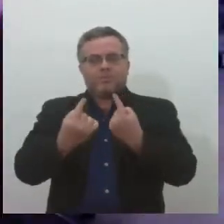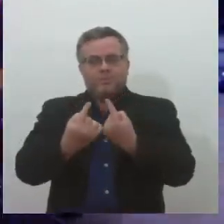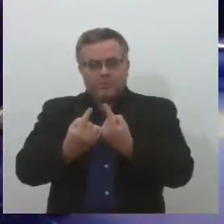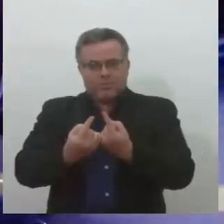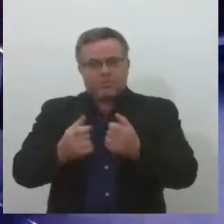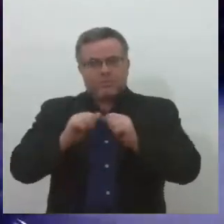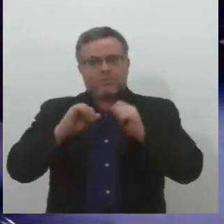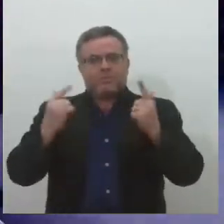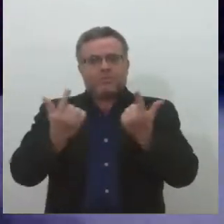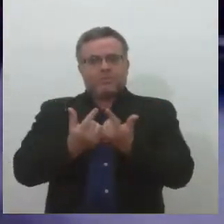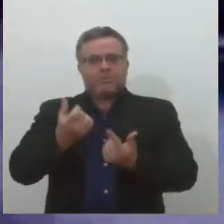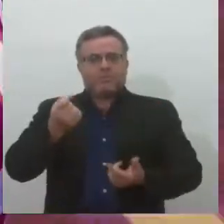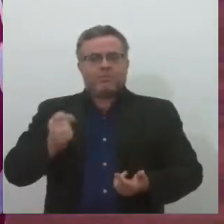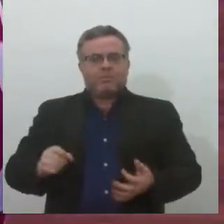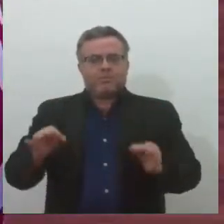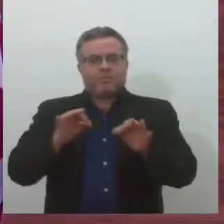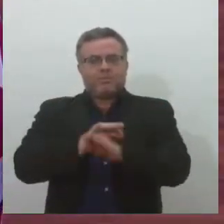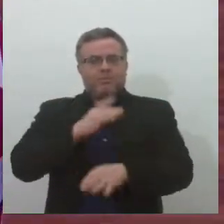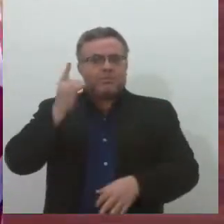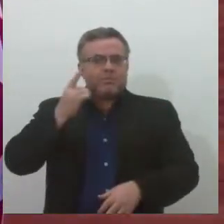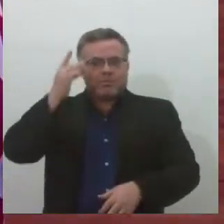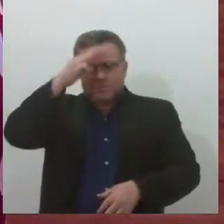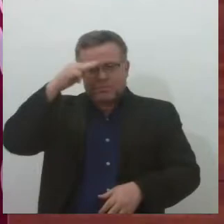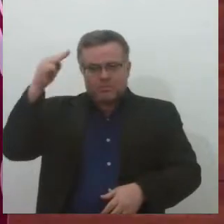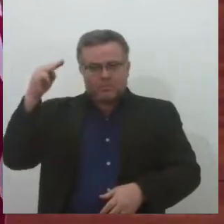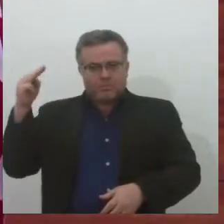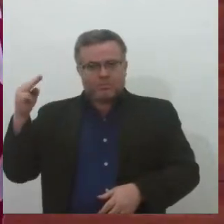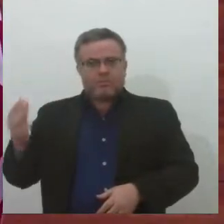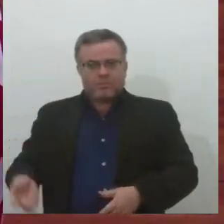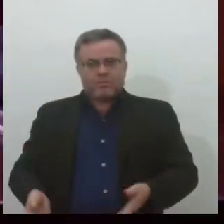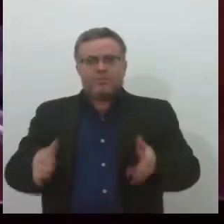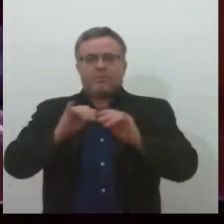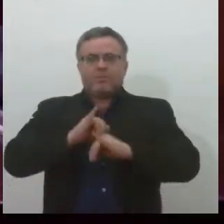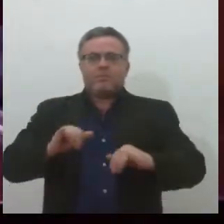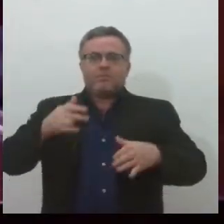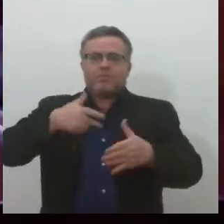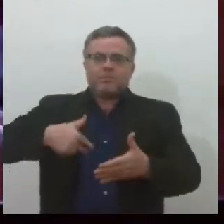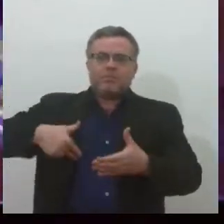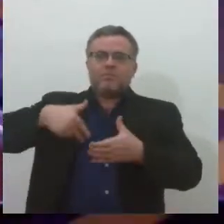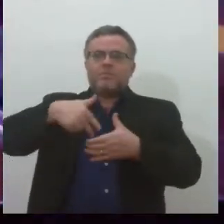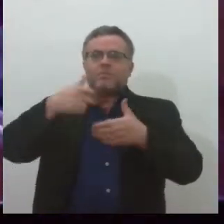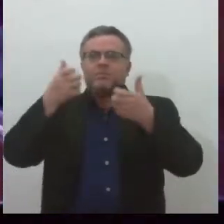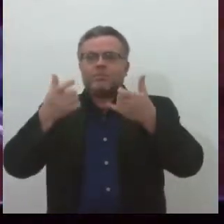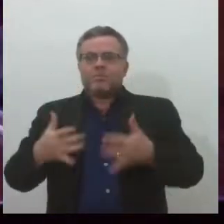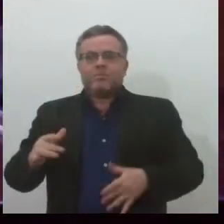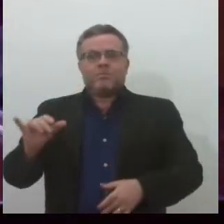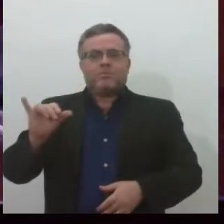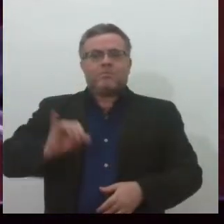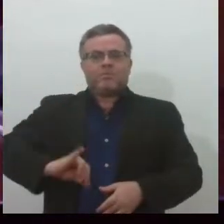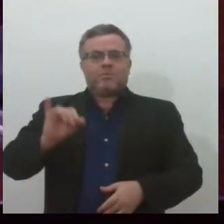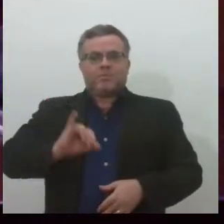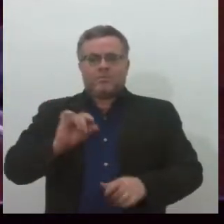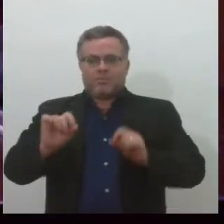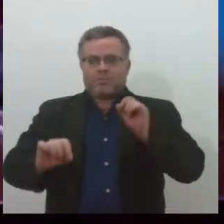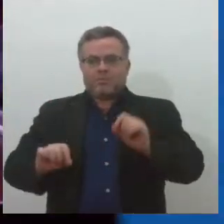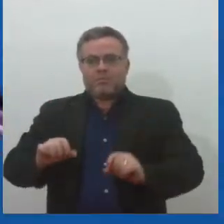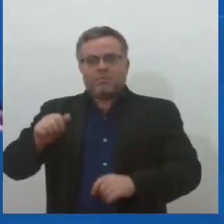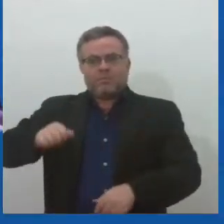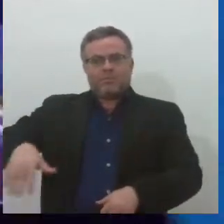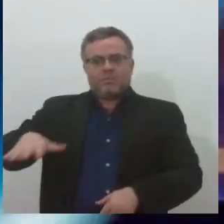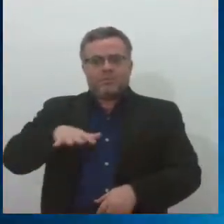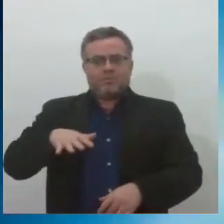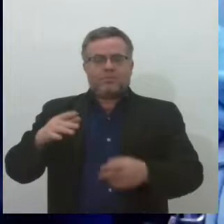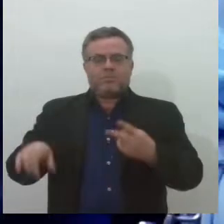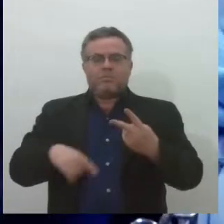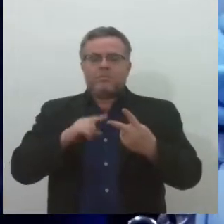Legislativa de Sergipe EA deputada Maria Mendonça usa Tribuna para falar sobre a valorização dos assistentes sociais